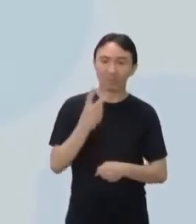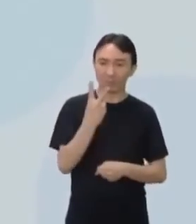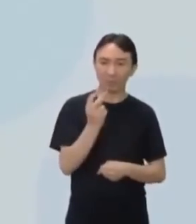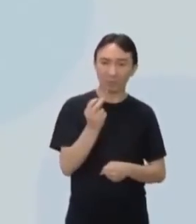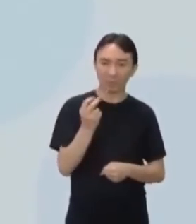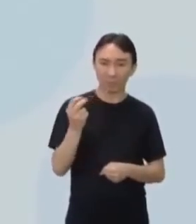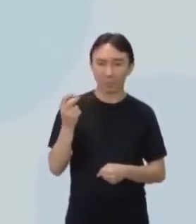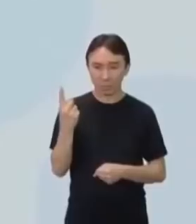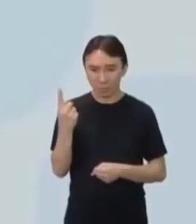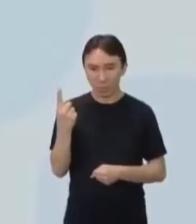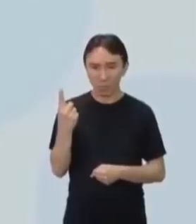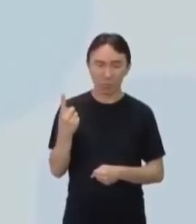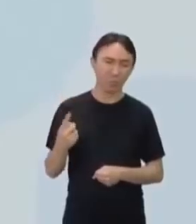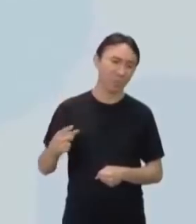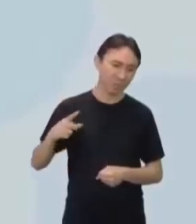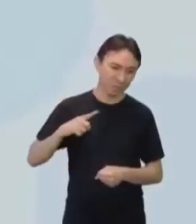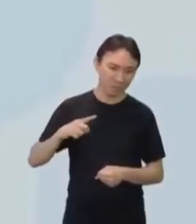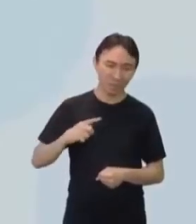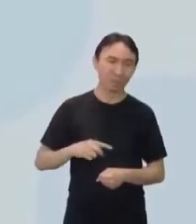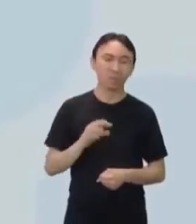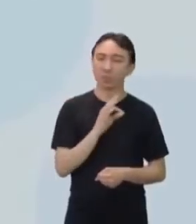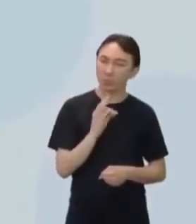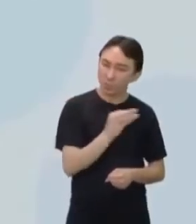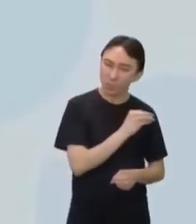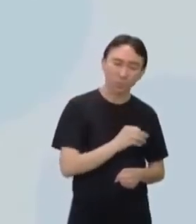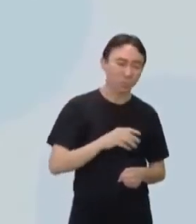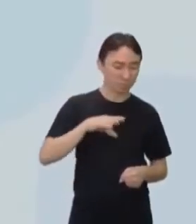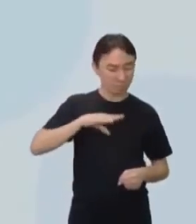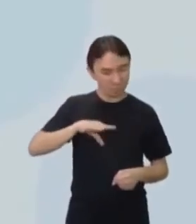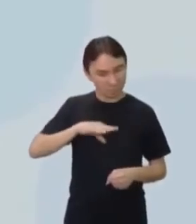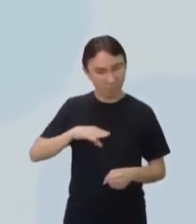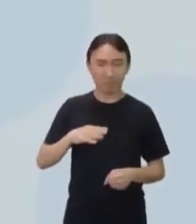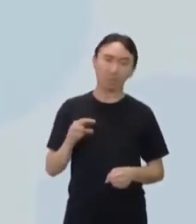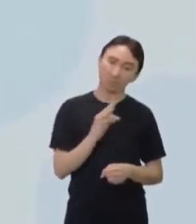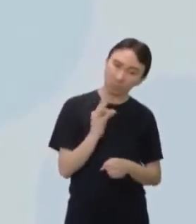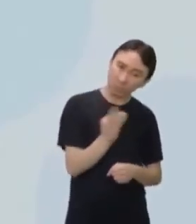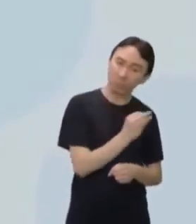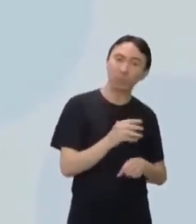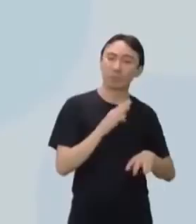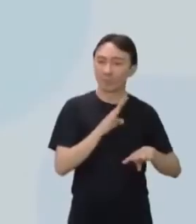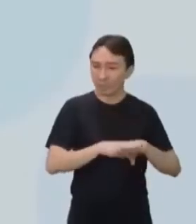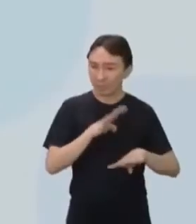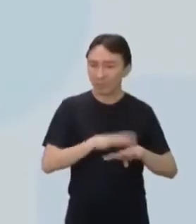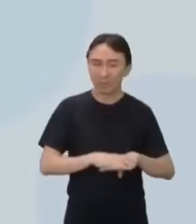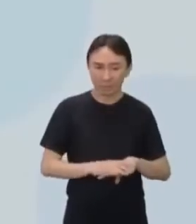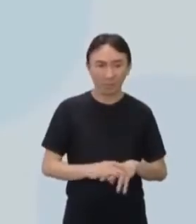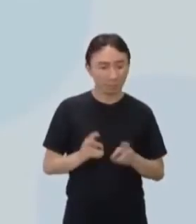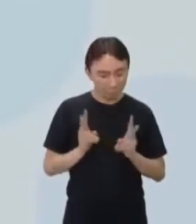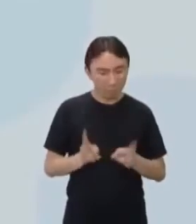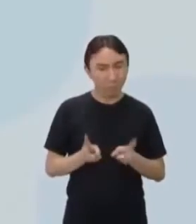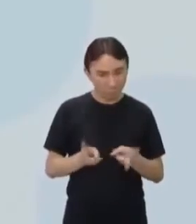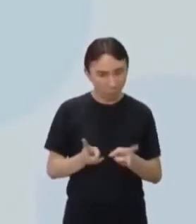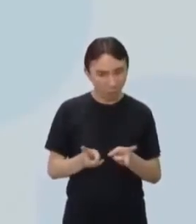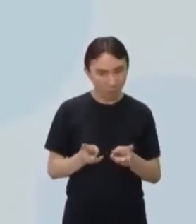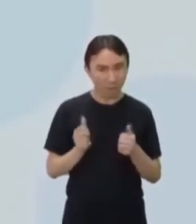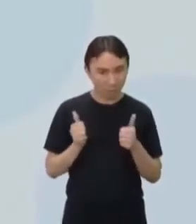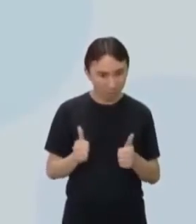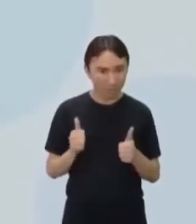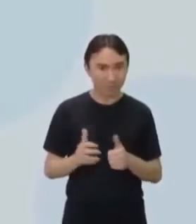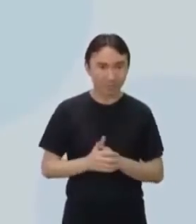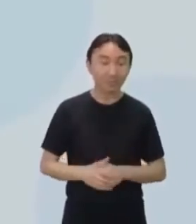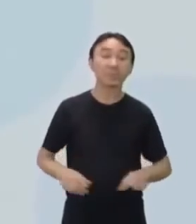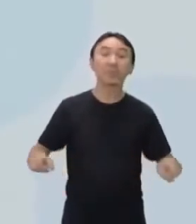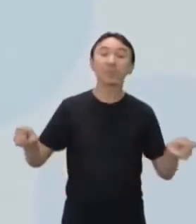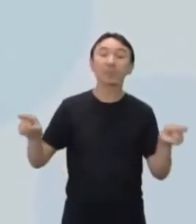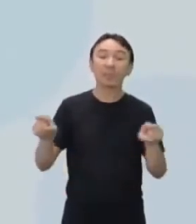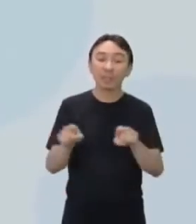tem todos os descritores, né, de língua portuguesa e matemática, então ela se mantém para esse SAEB ainda. E nós temos também